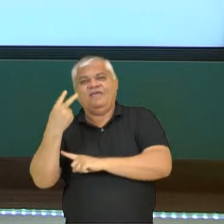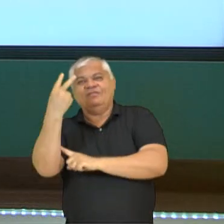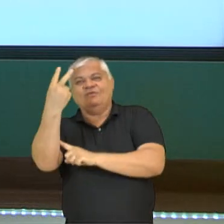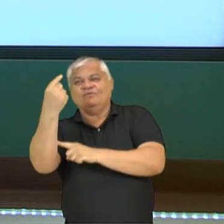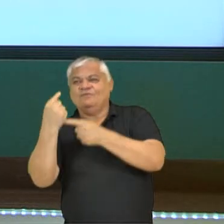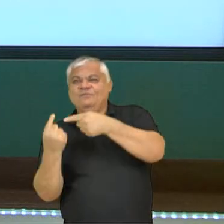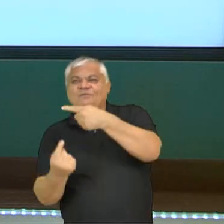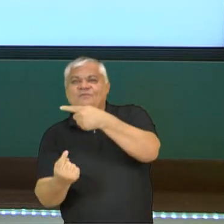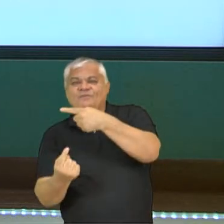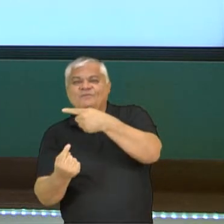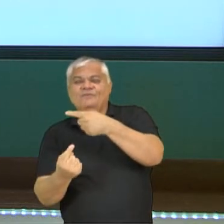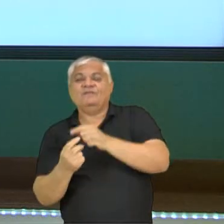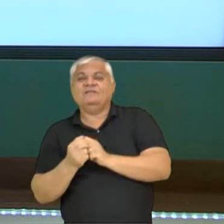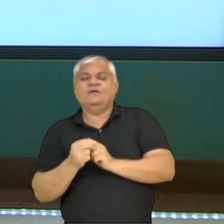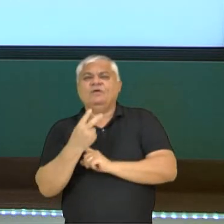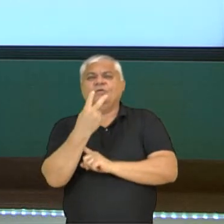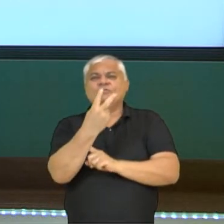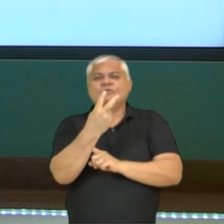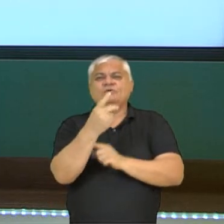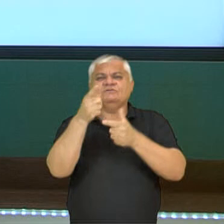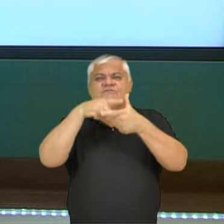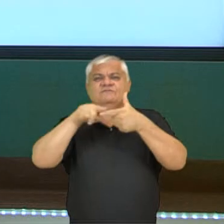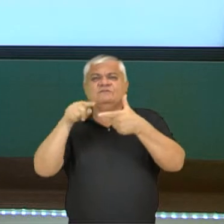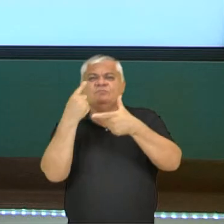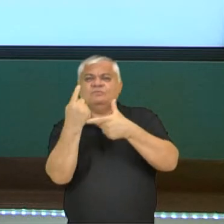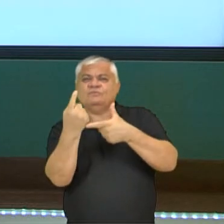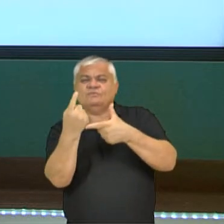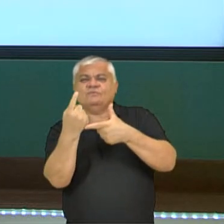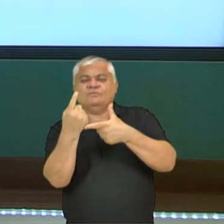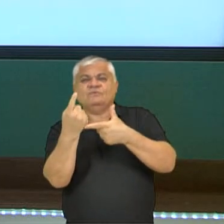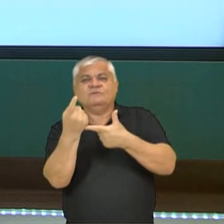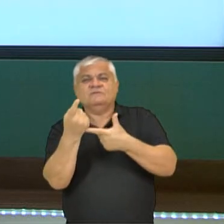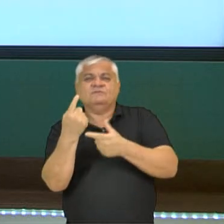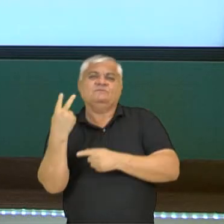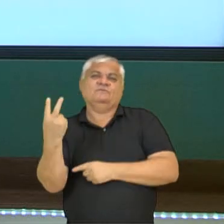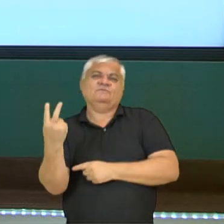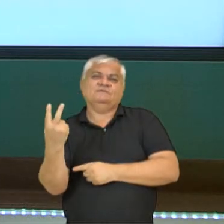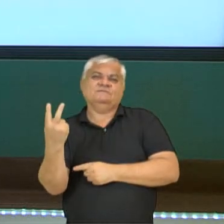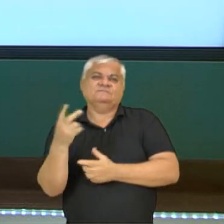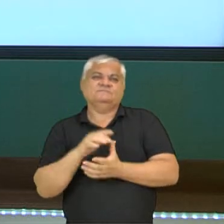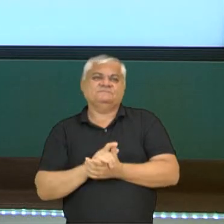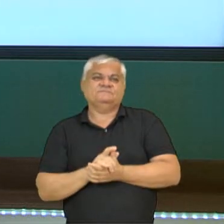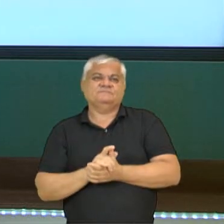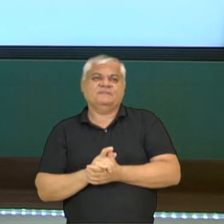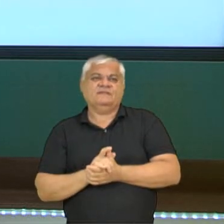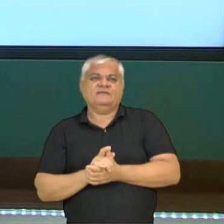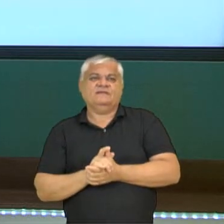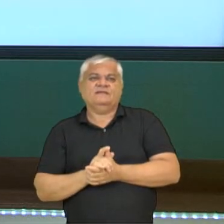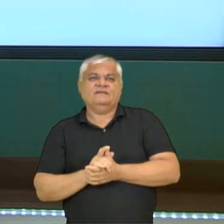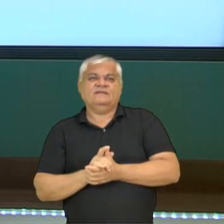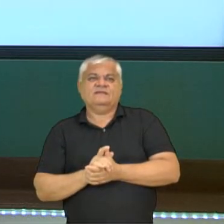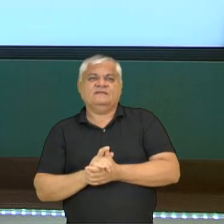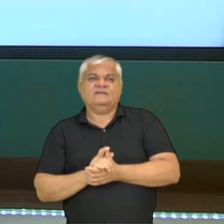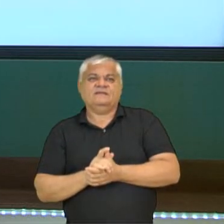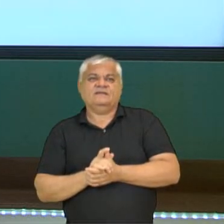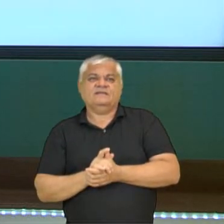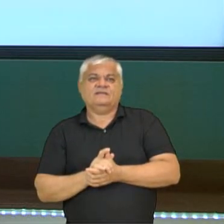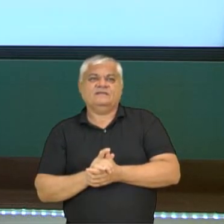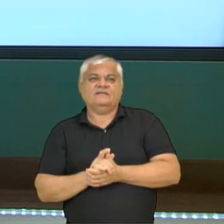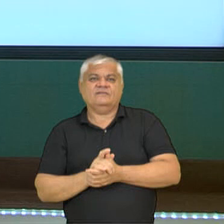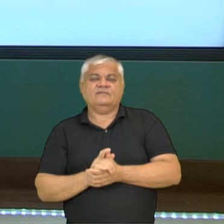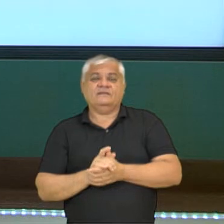E 2 dividido por 1 vai me dar como resposta o 2. 3, então, né, vai